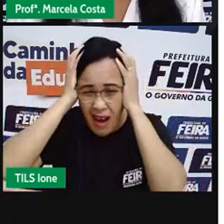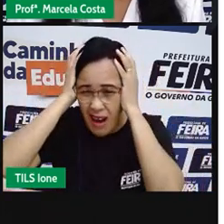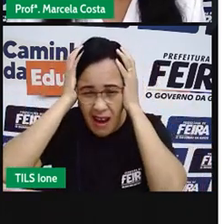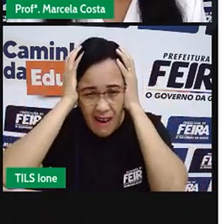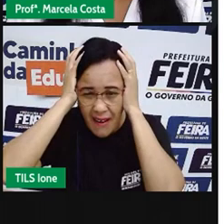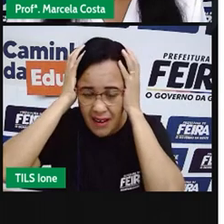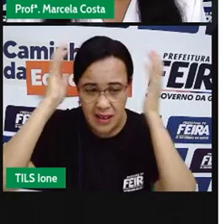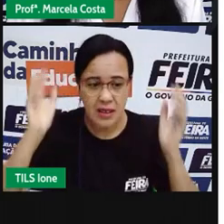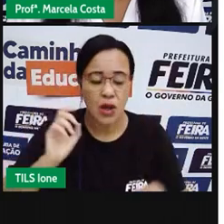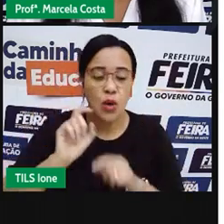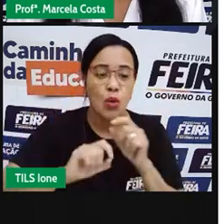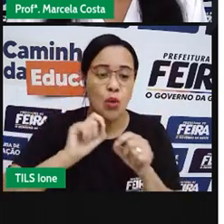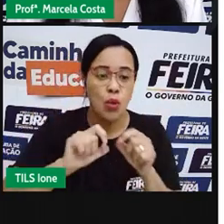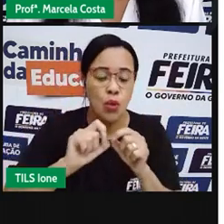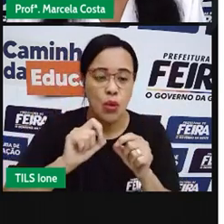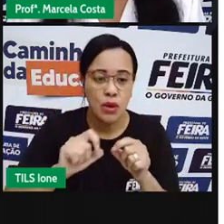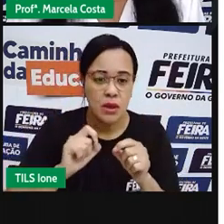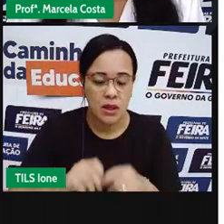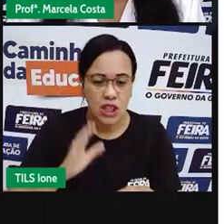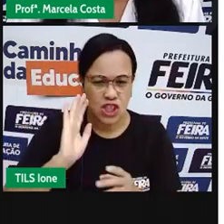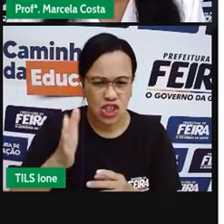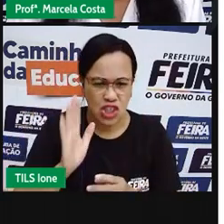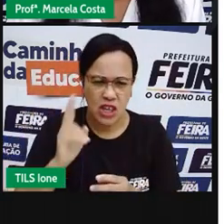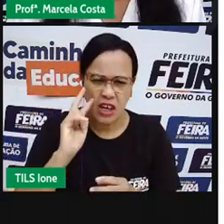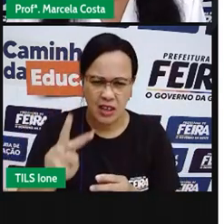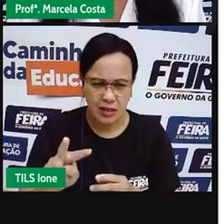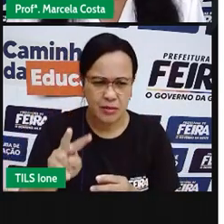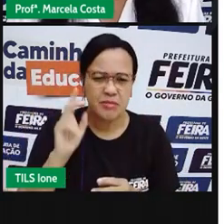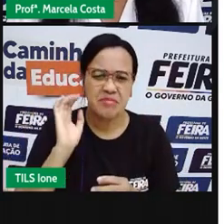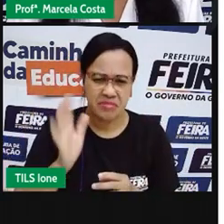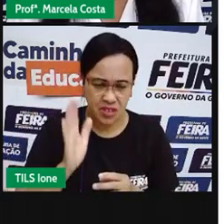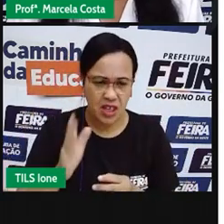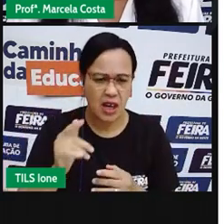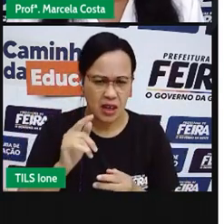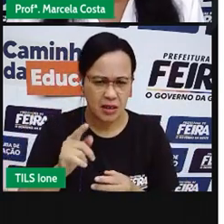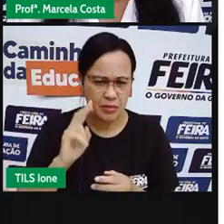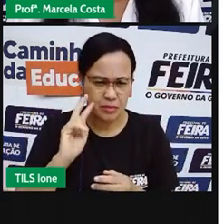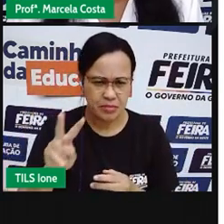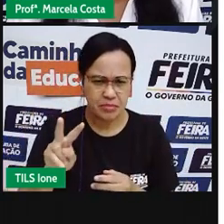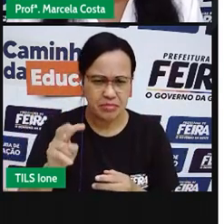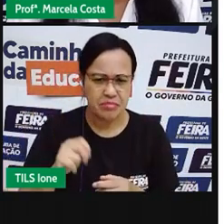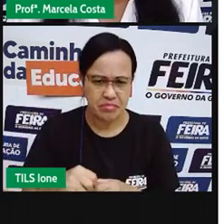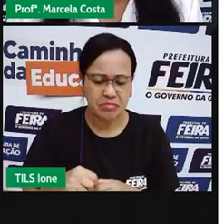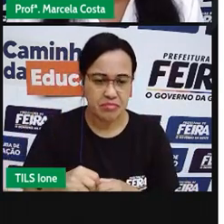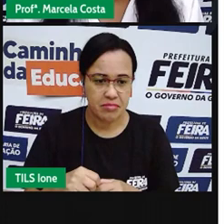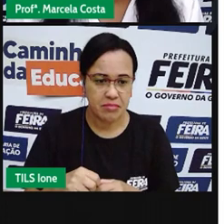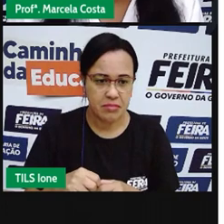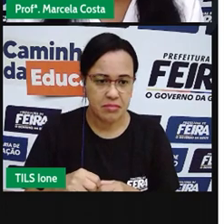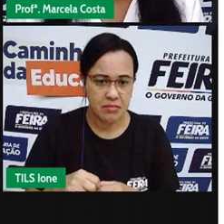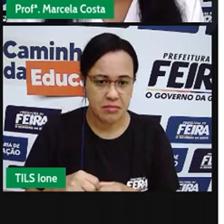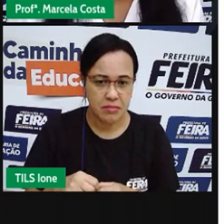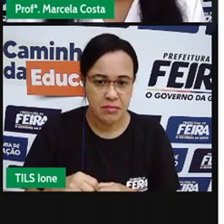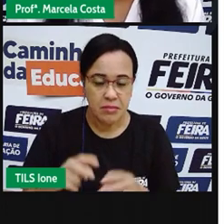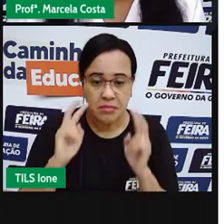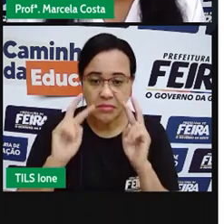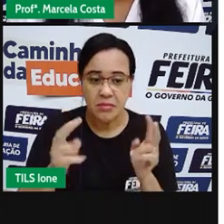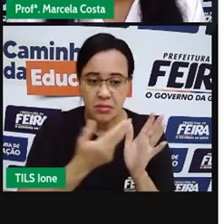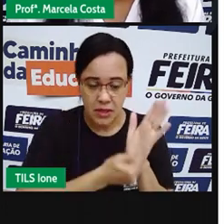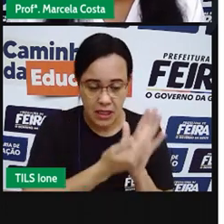Você já passou por alguma situação parecida com essa que está sendo representada por essa imagem?